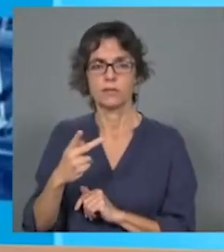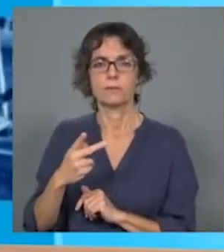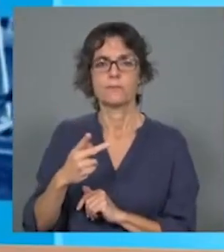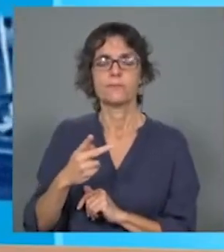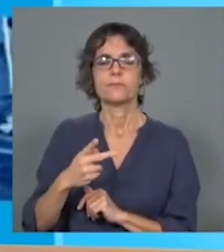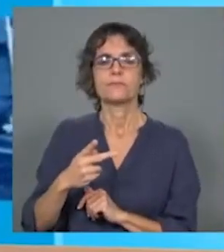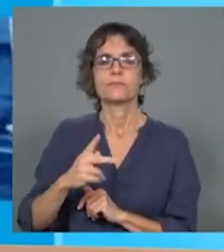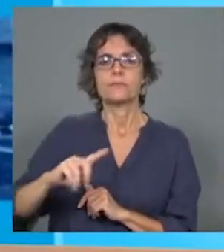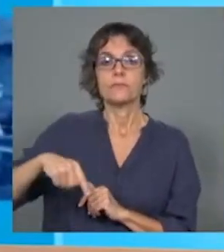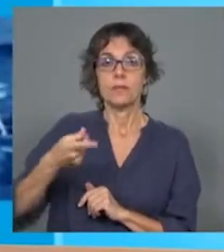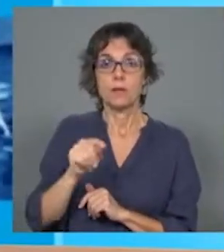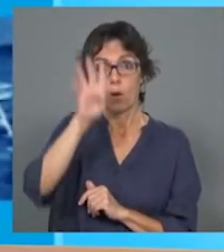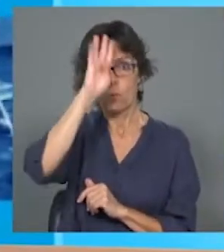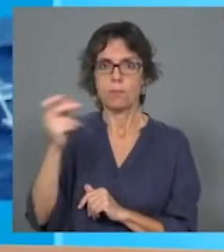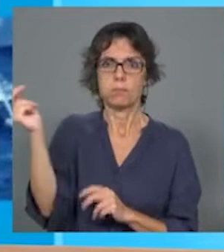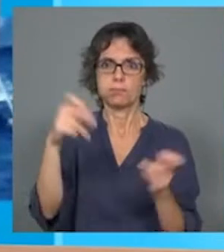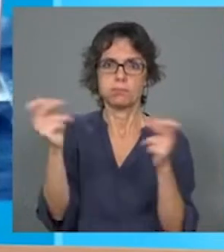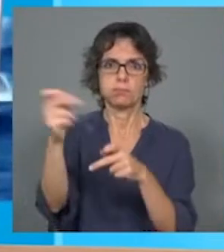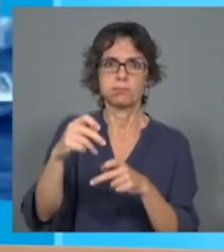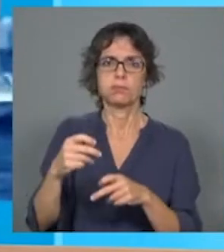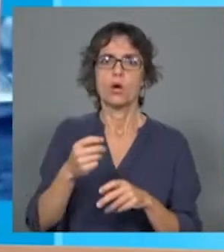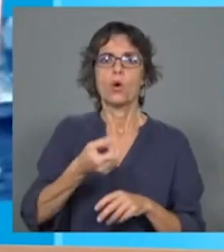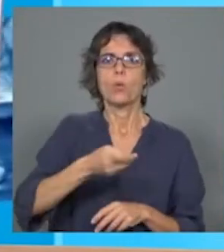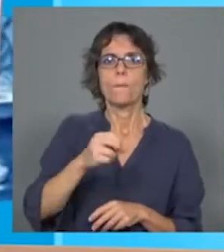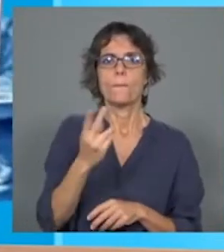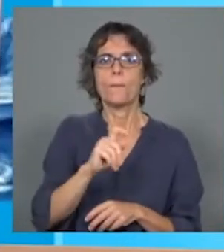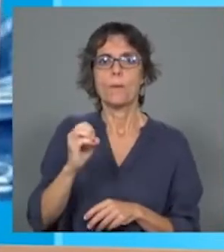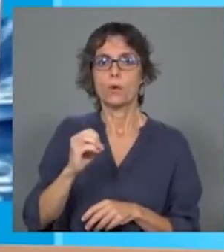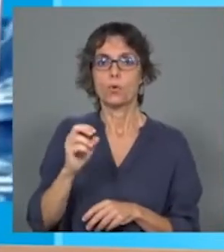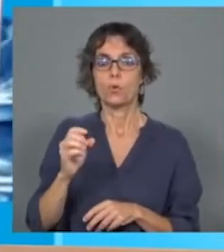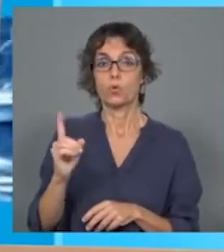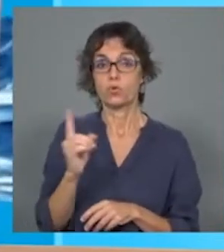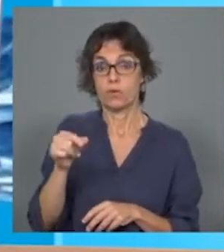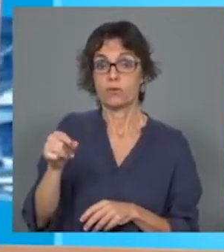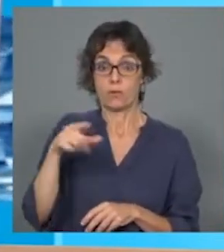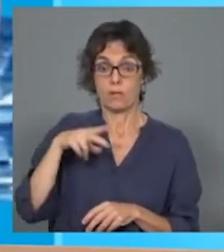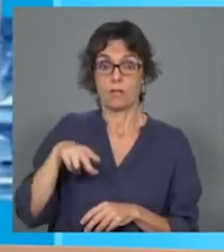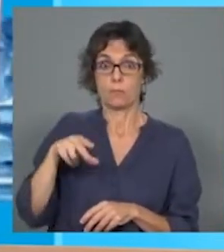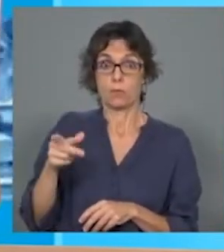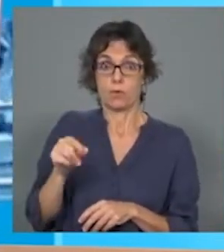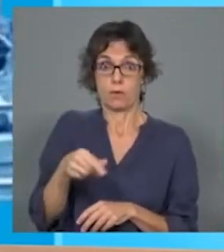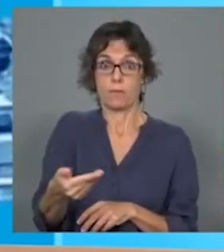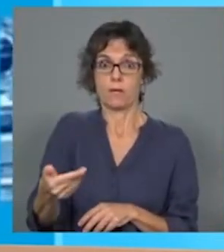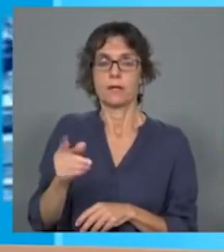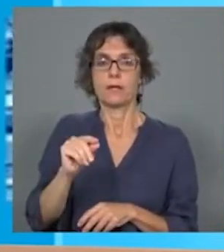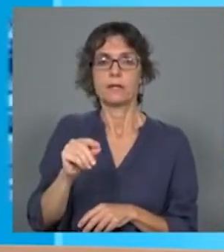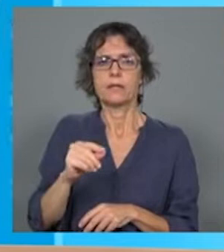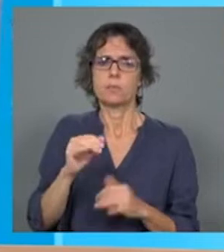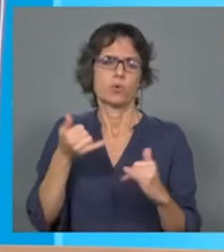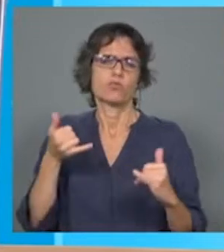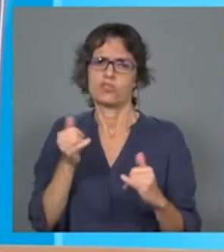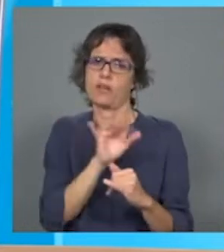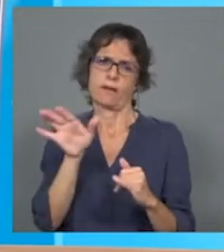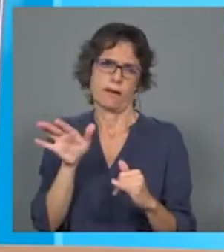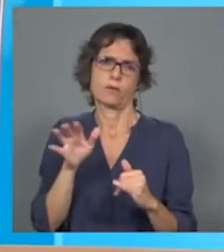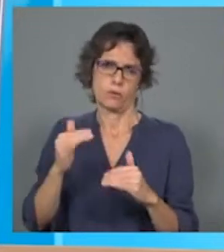as visitas papais realizadas a partir de Paulo VI, também a Portugal, e ainda, finalmente, já os médias digitais, portanto, numa